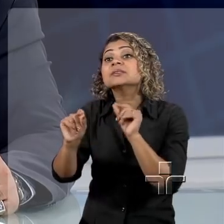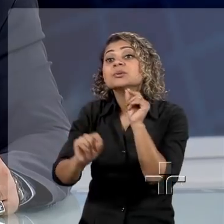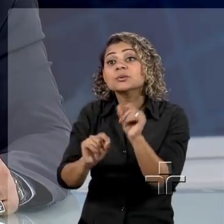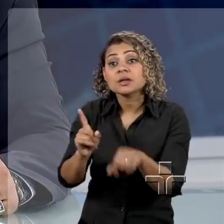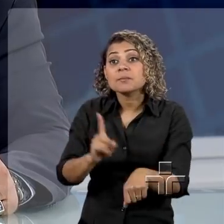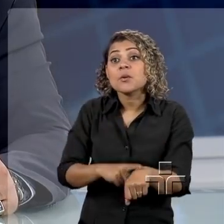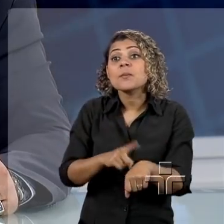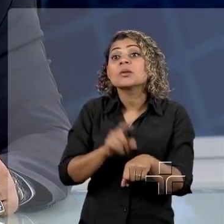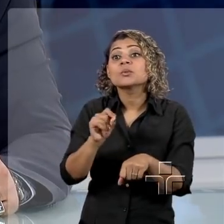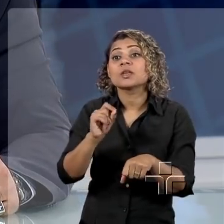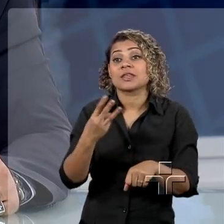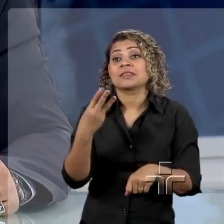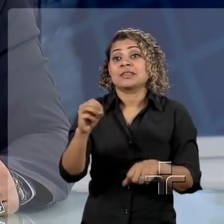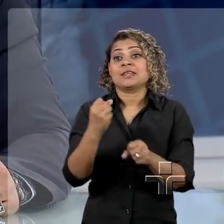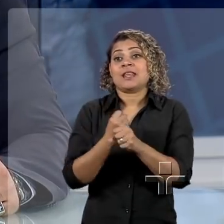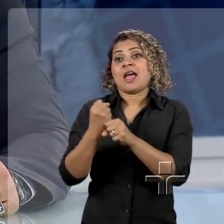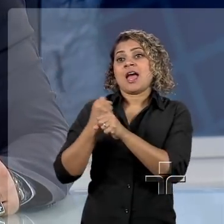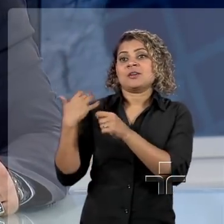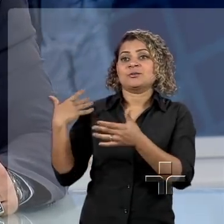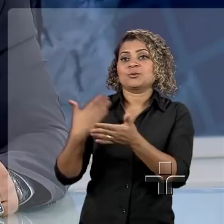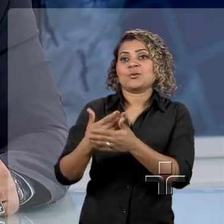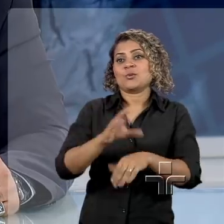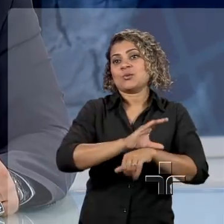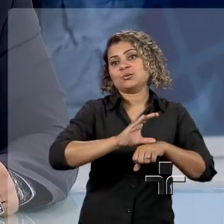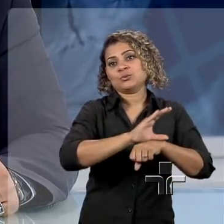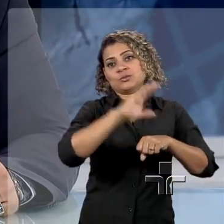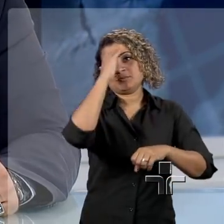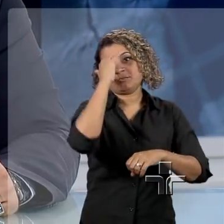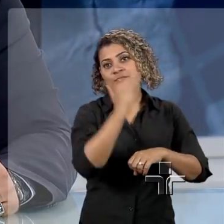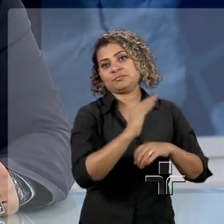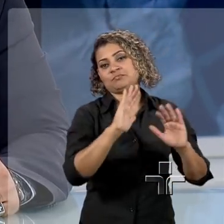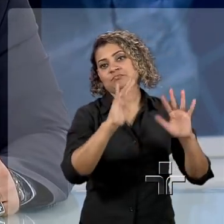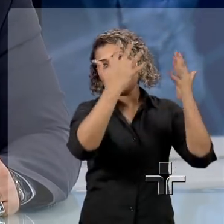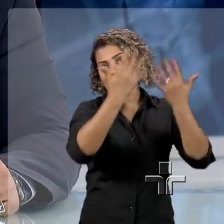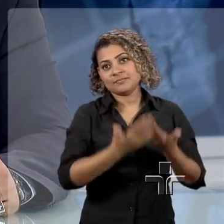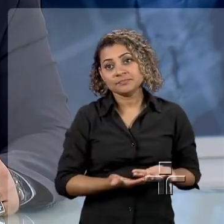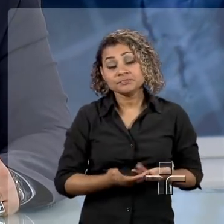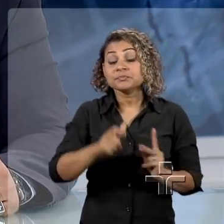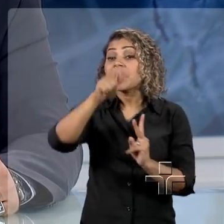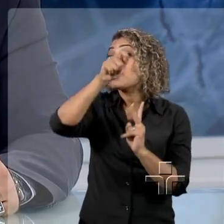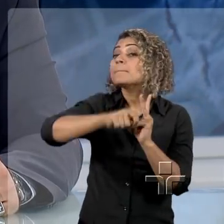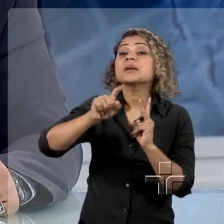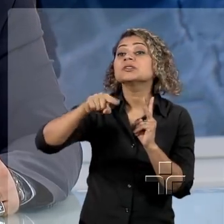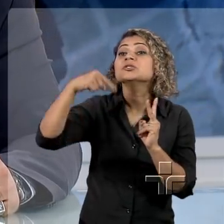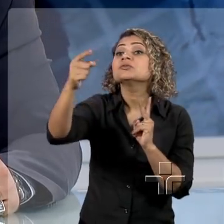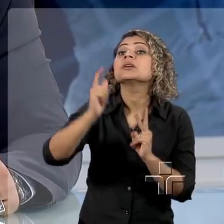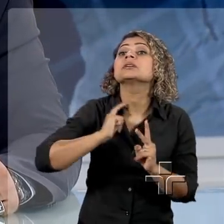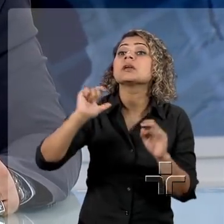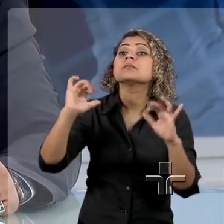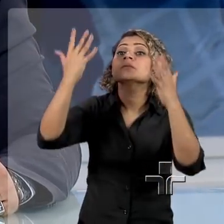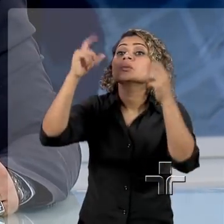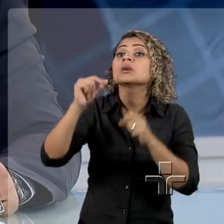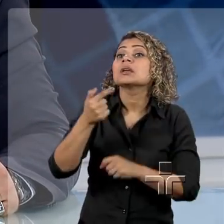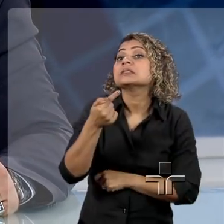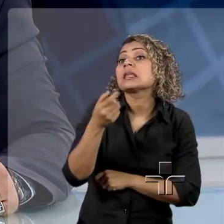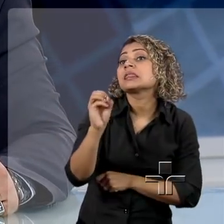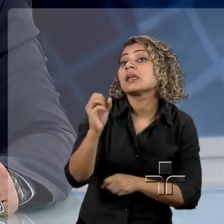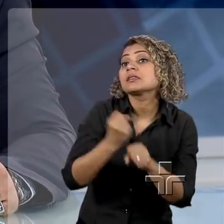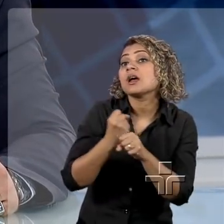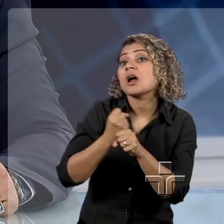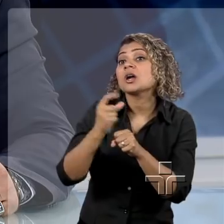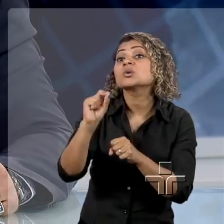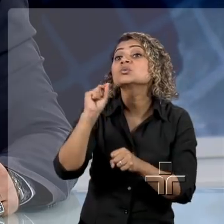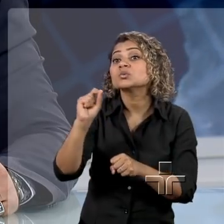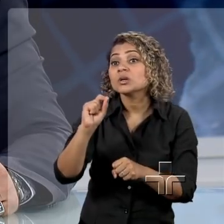se celebram os 30 anos da Constituição. Exato. E no mês que vem, nós teremos a celebração dos 70 anos da